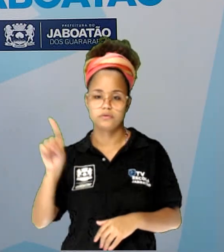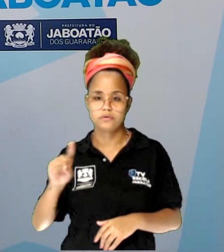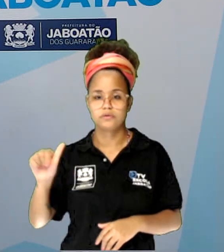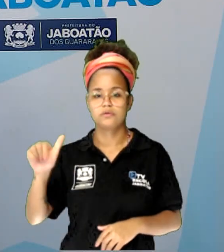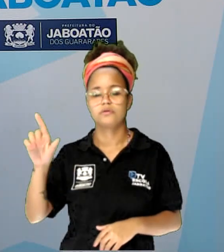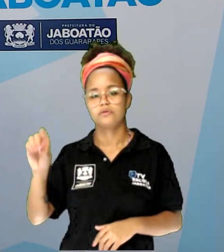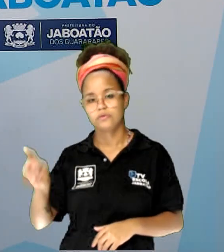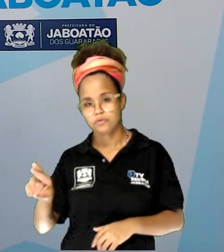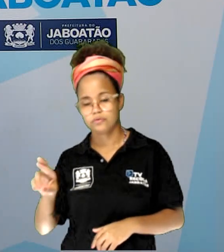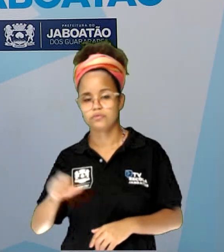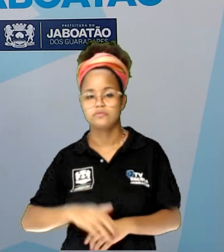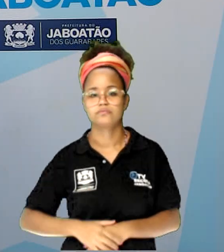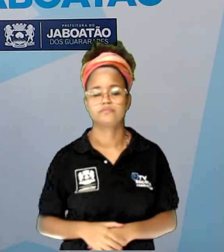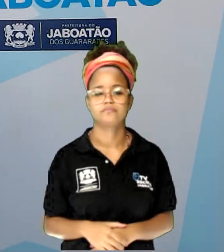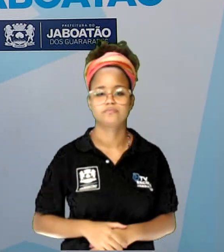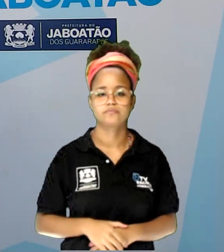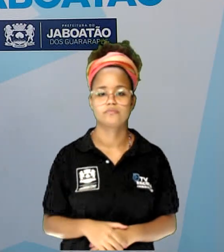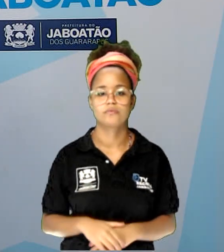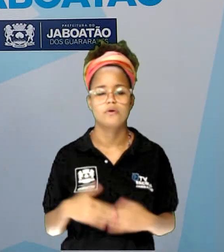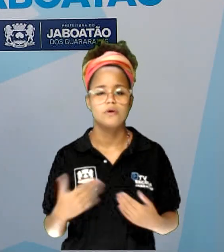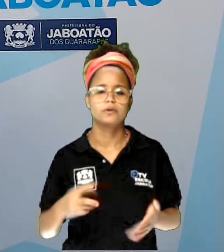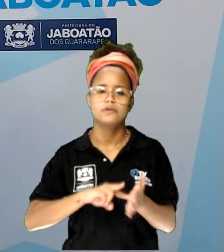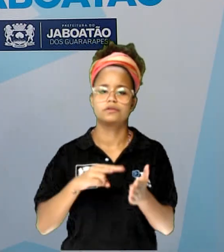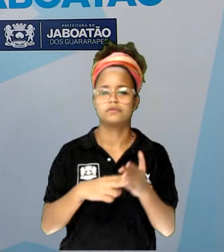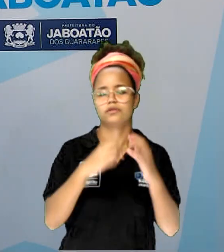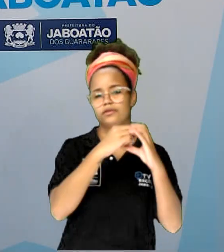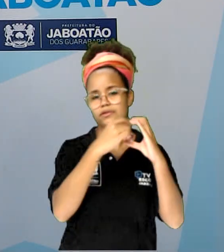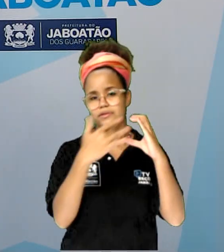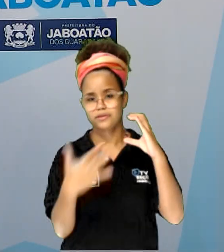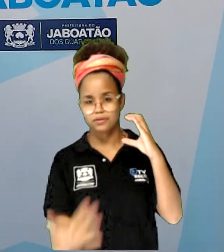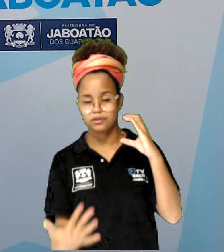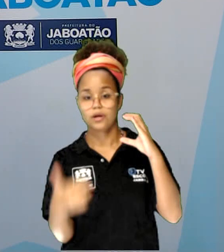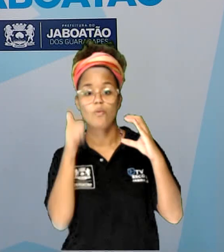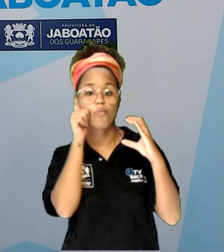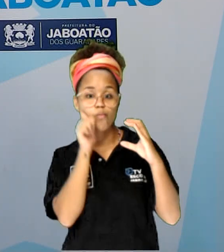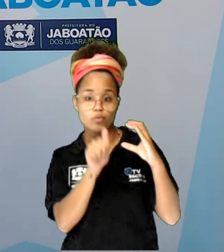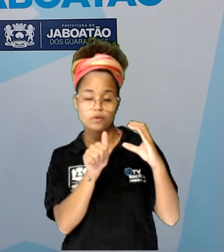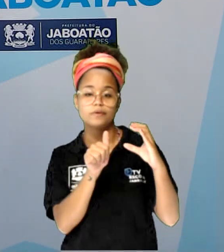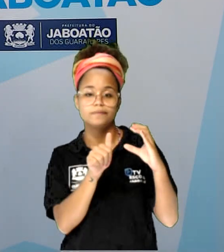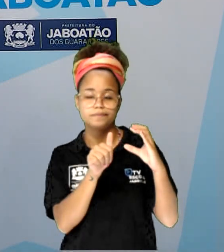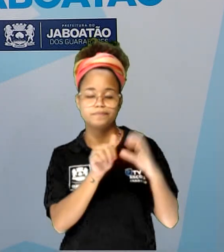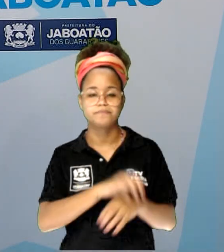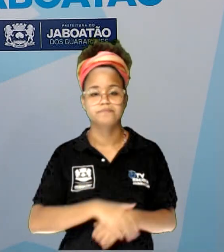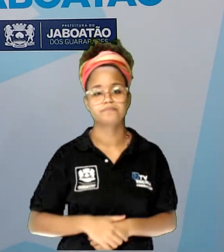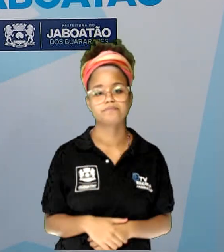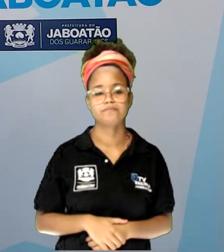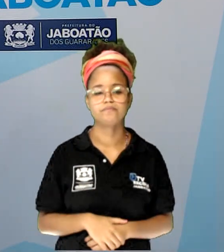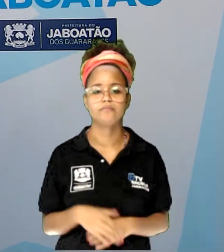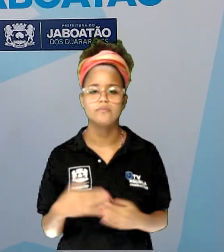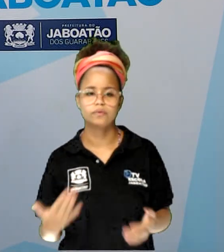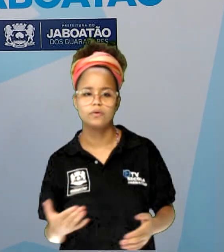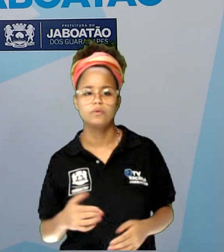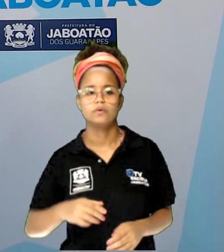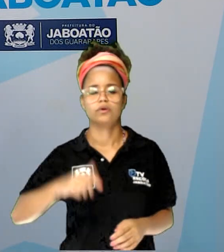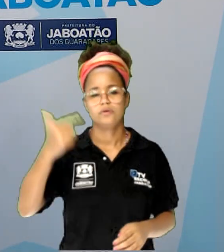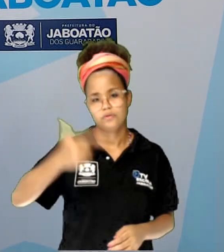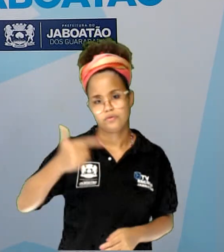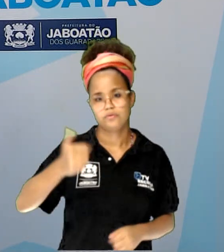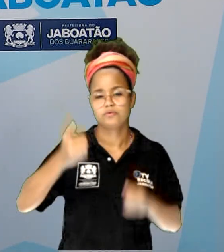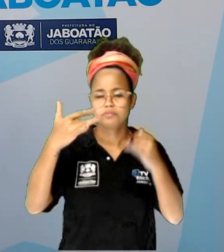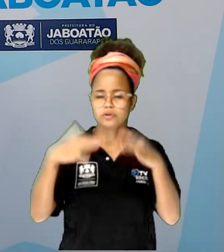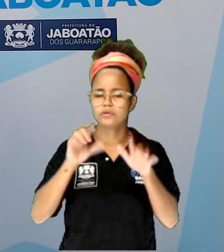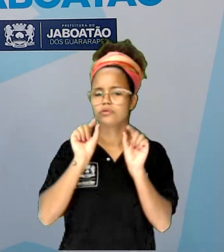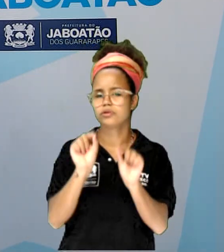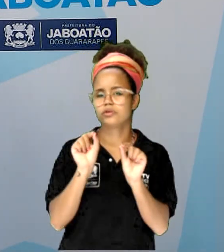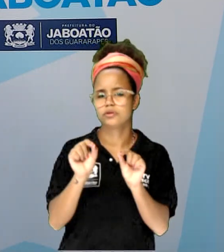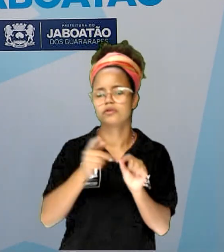truculência, ternura, beleza, são características da Ana Dragão. Veja que o item 2 fala que a Ana Dragão dizia